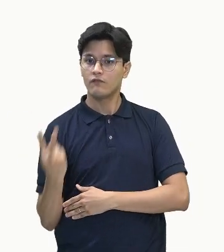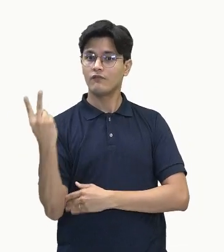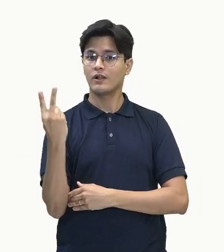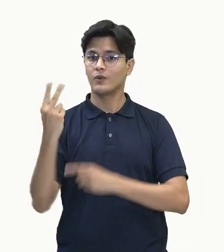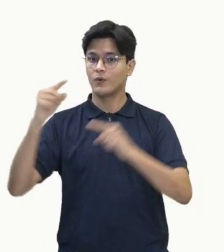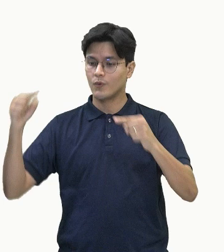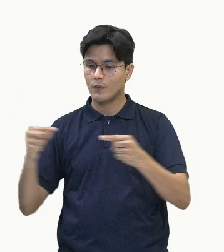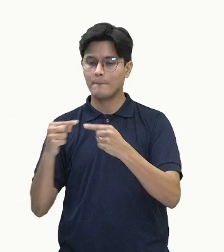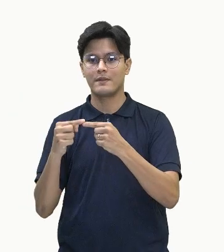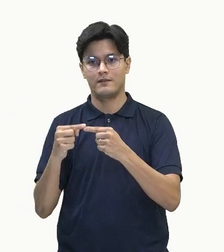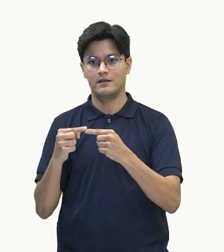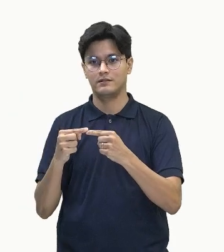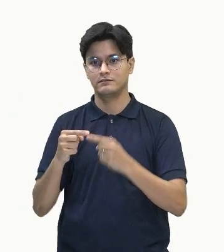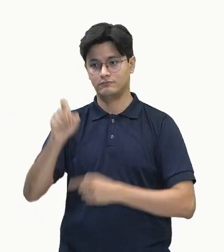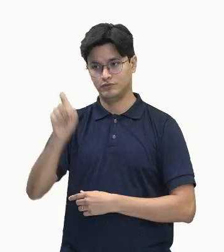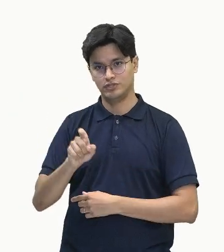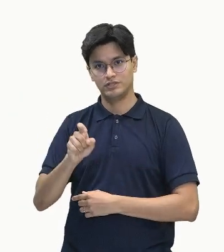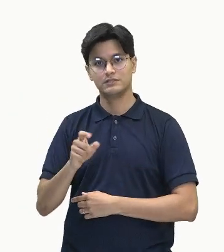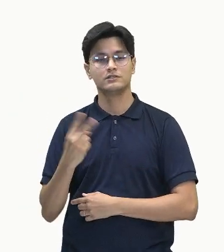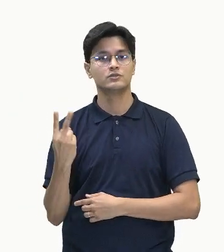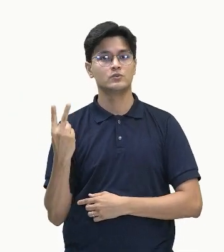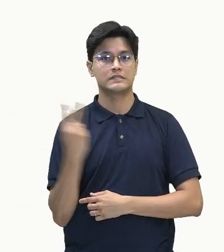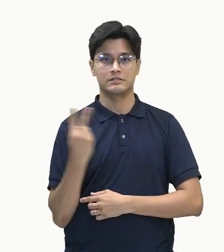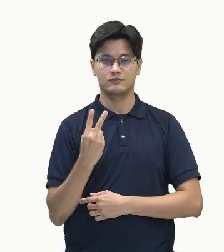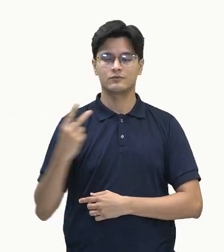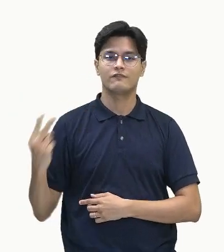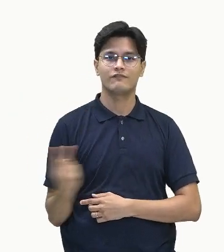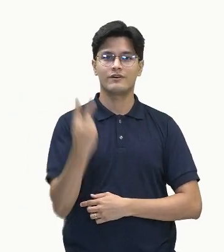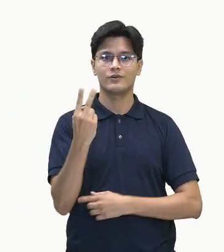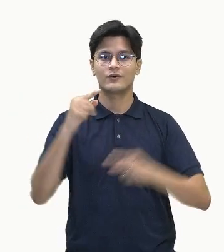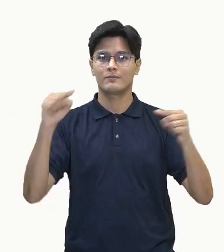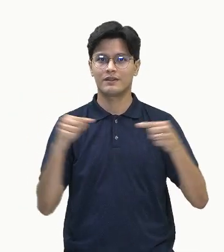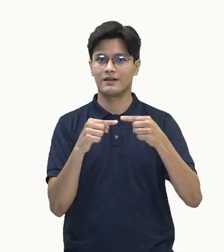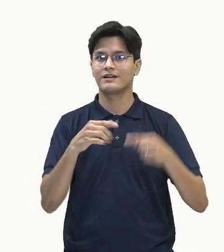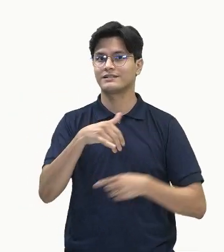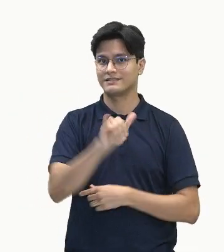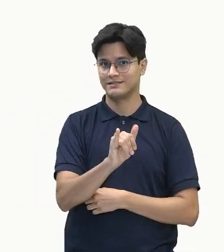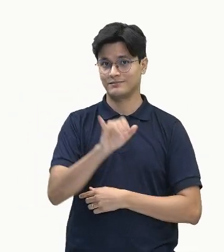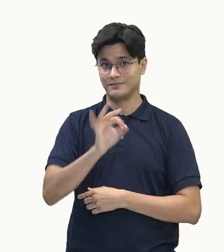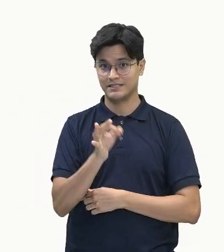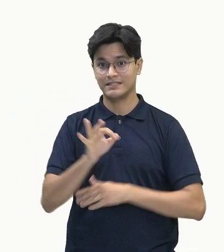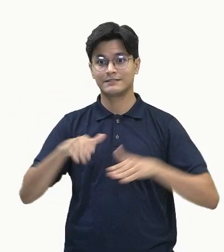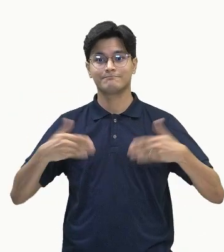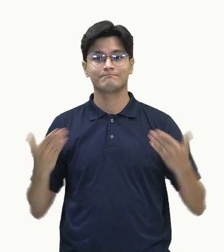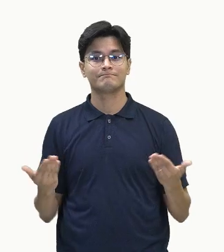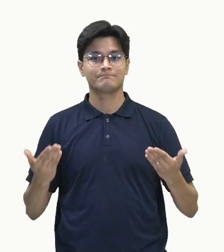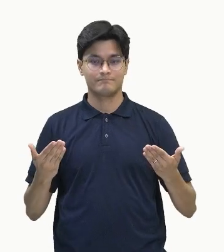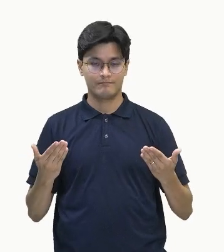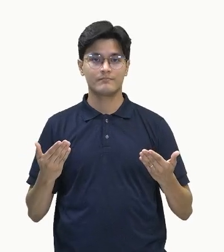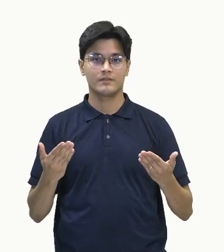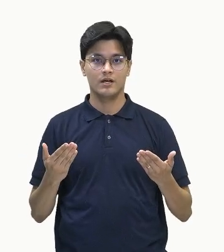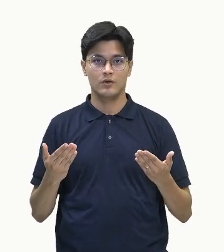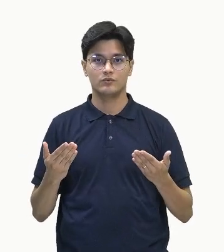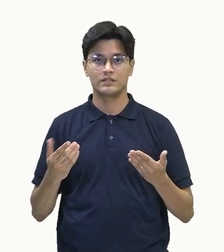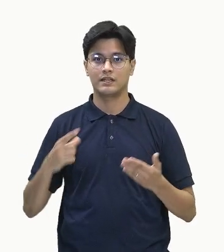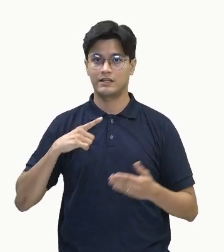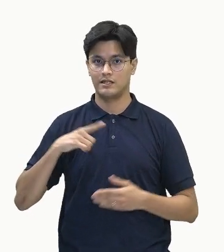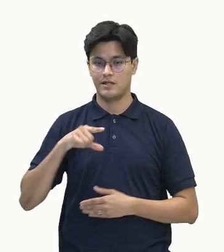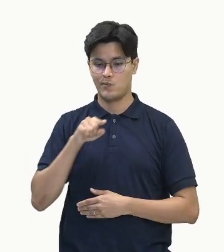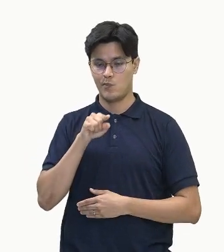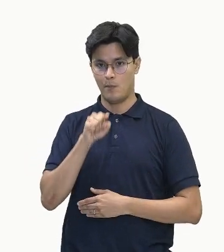ser em relação a y. Isso quer dizer o seguinte, então, que a partir do ponto de origem, eu tenho